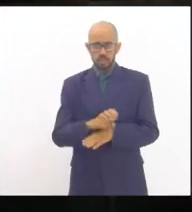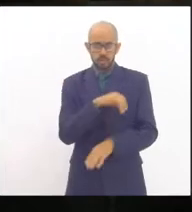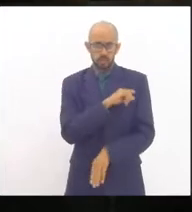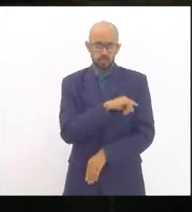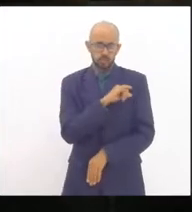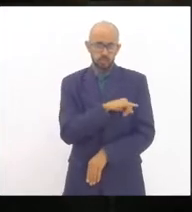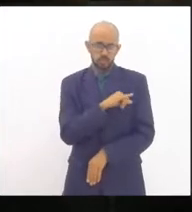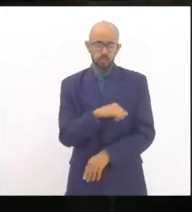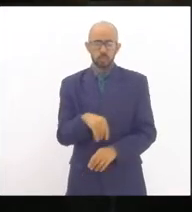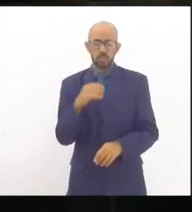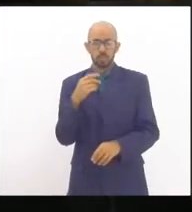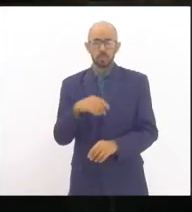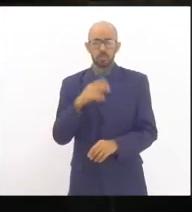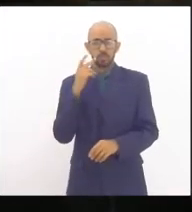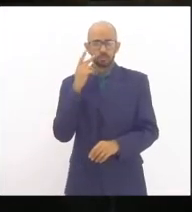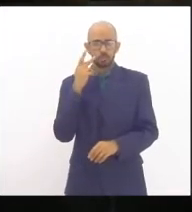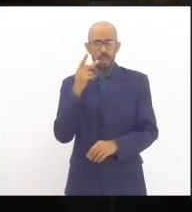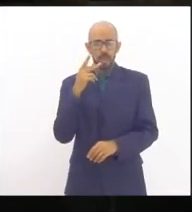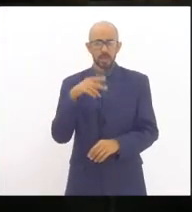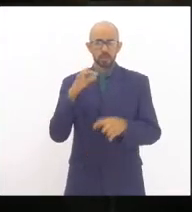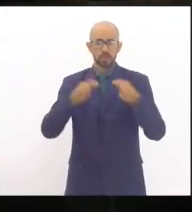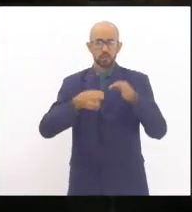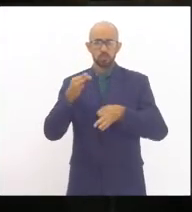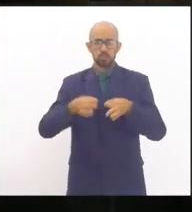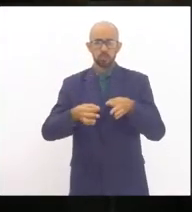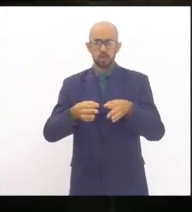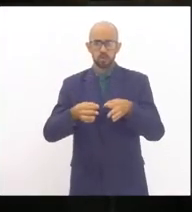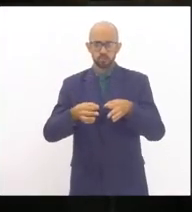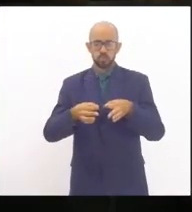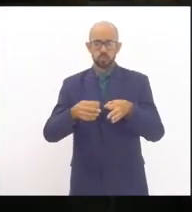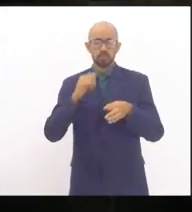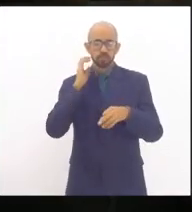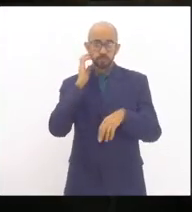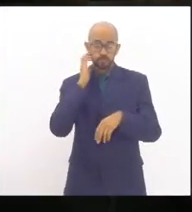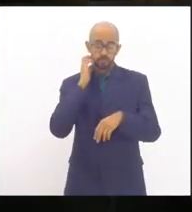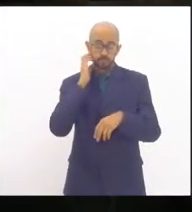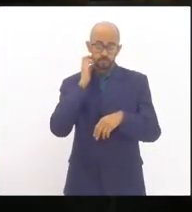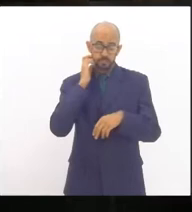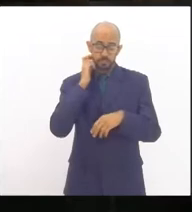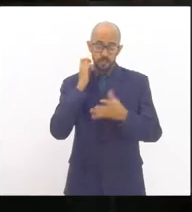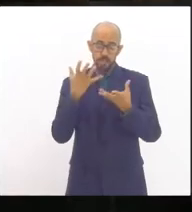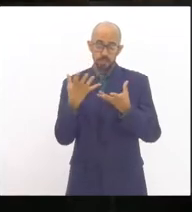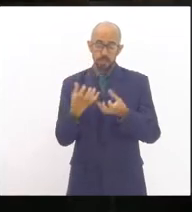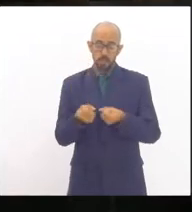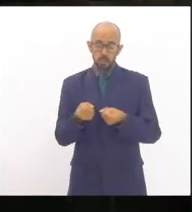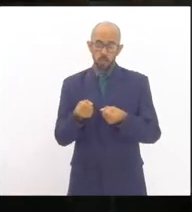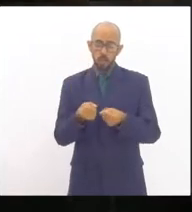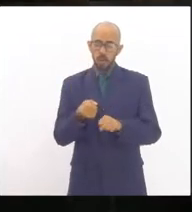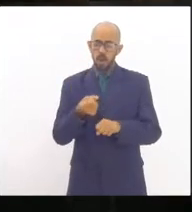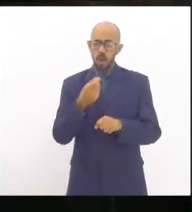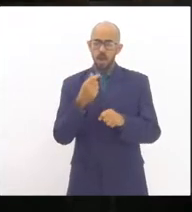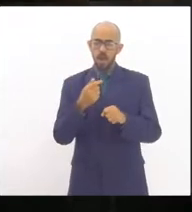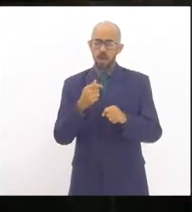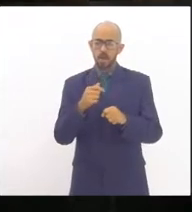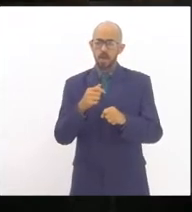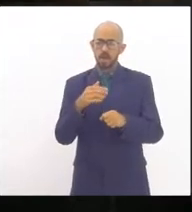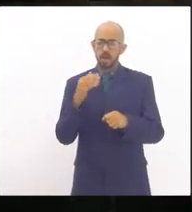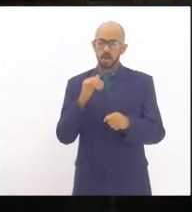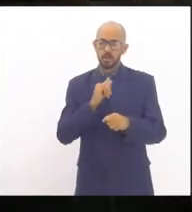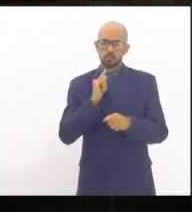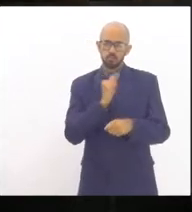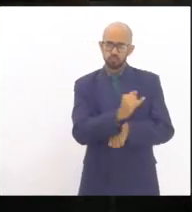a ou Tribunal de Justiça que acudiu a denúncia com pedido de medida